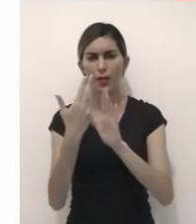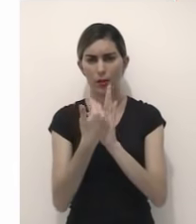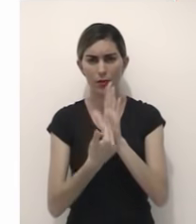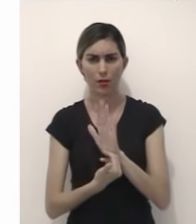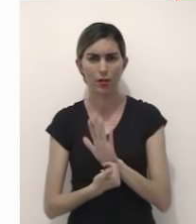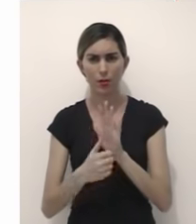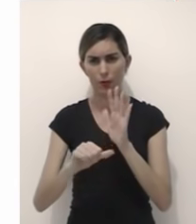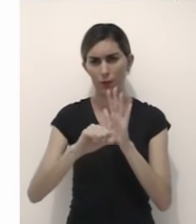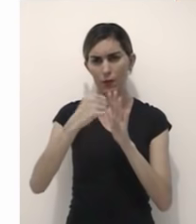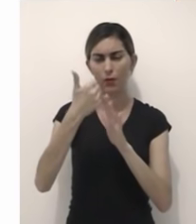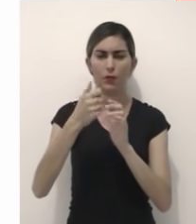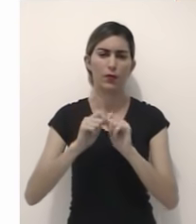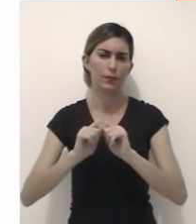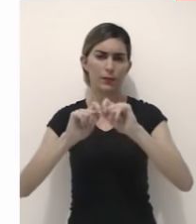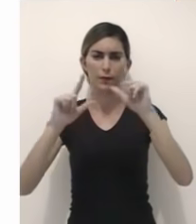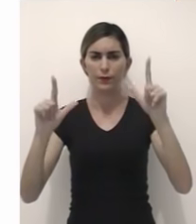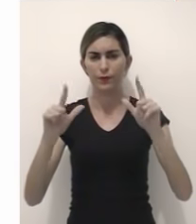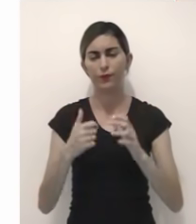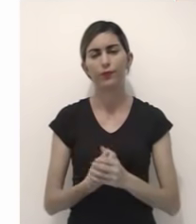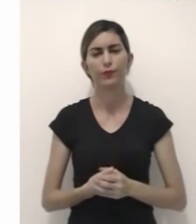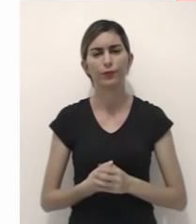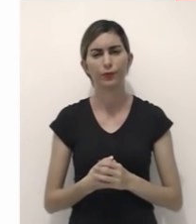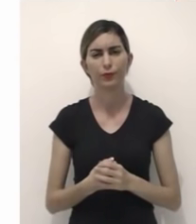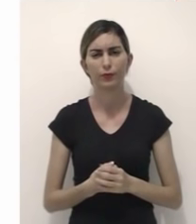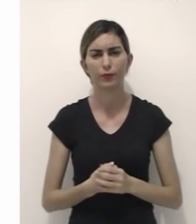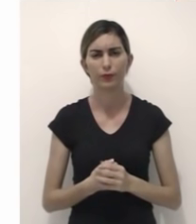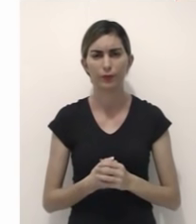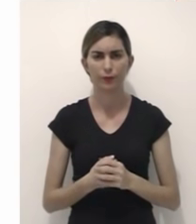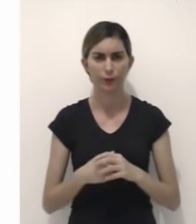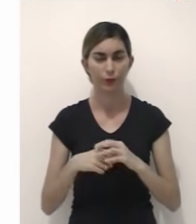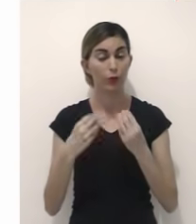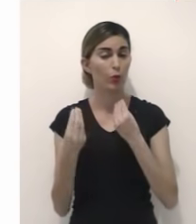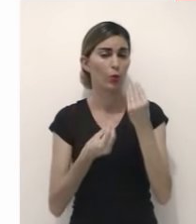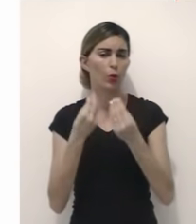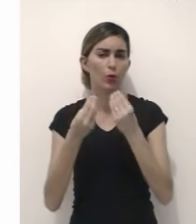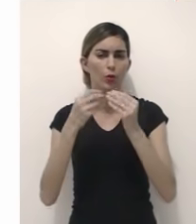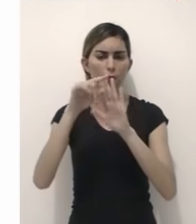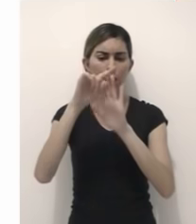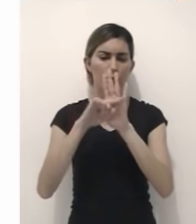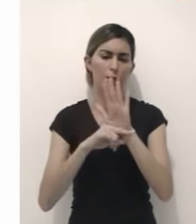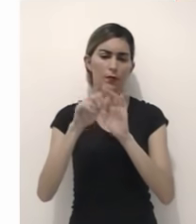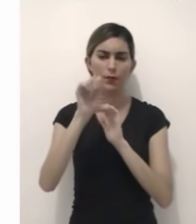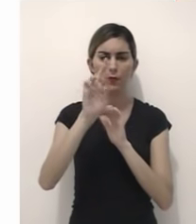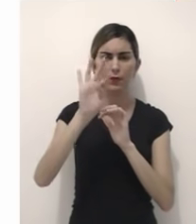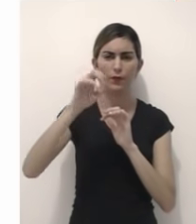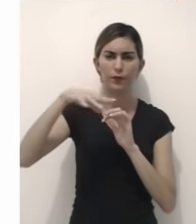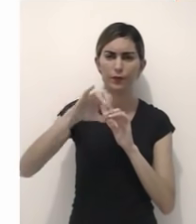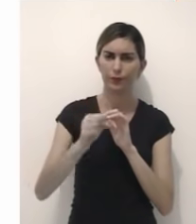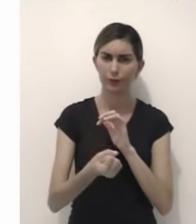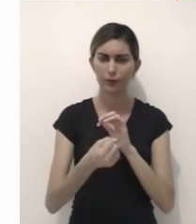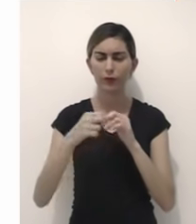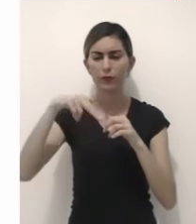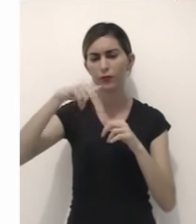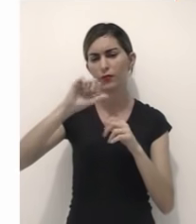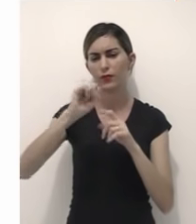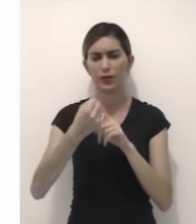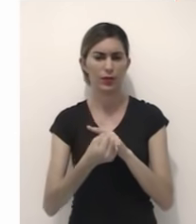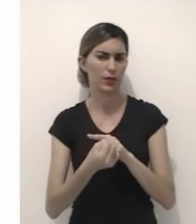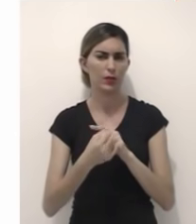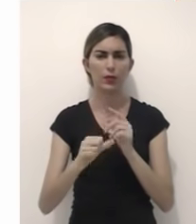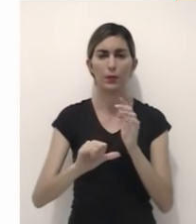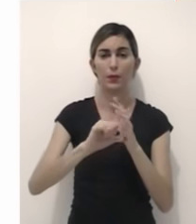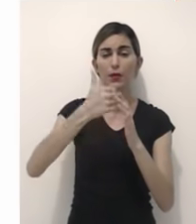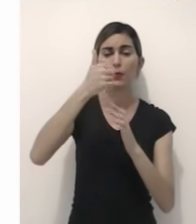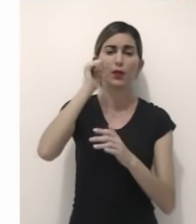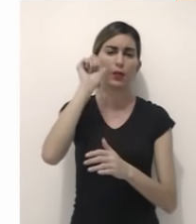imagem a primeira tela que você vê no site. Com o programa Artemis, a NASA